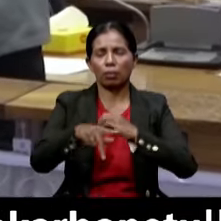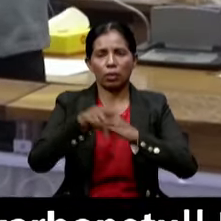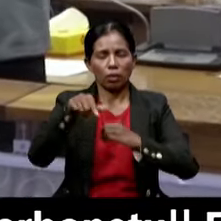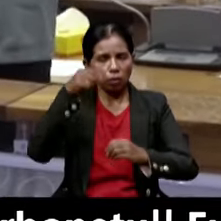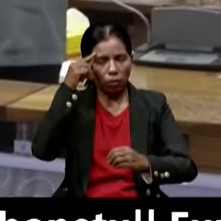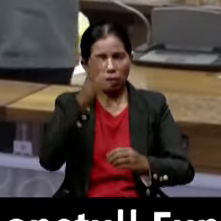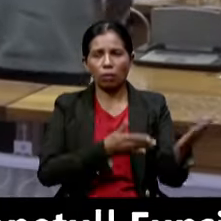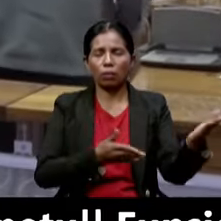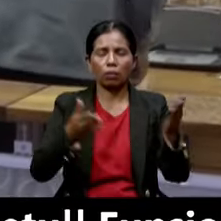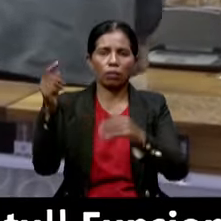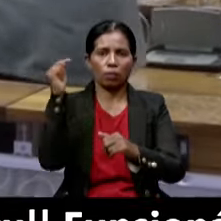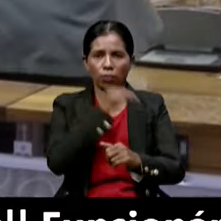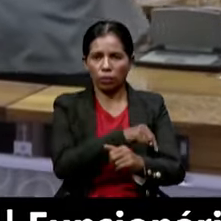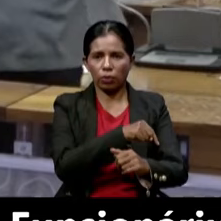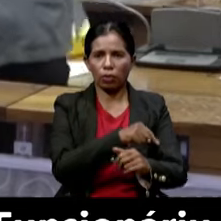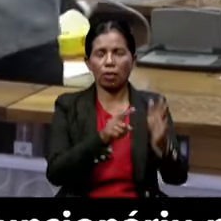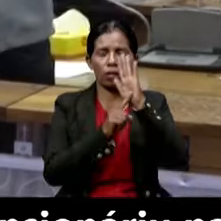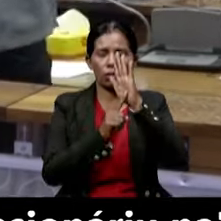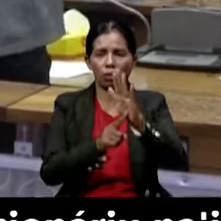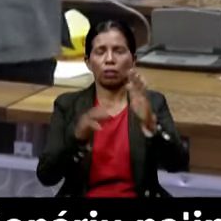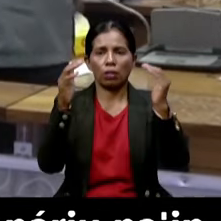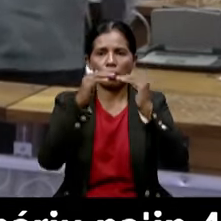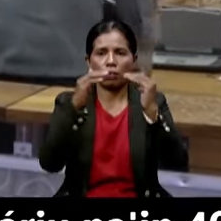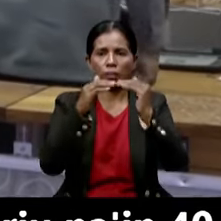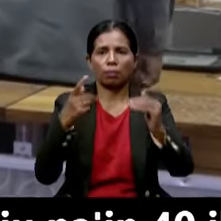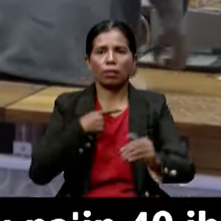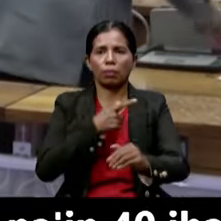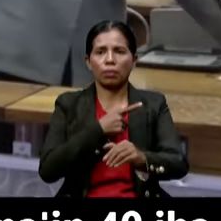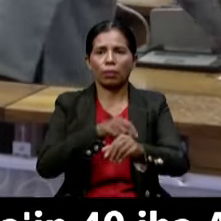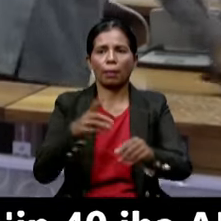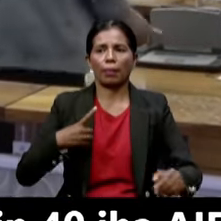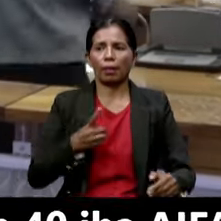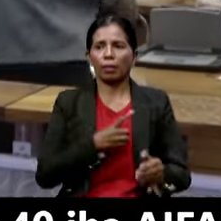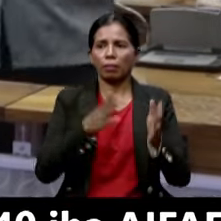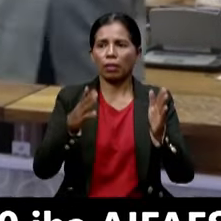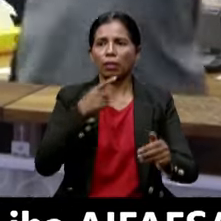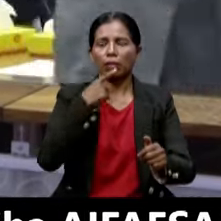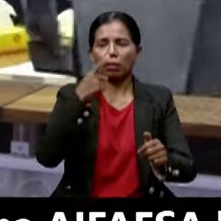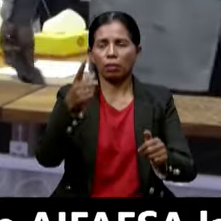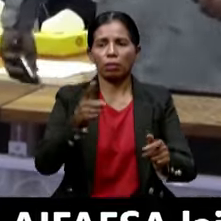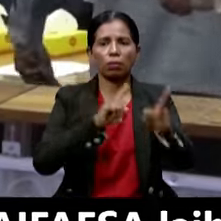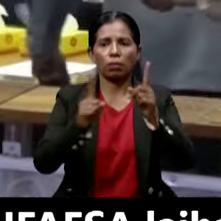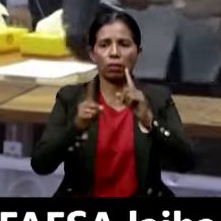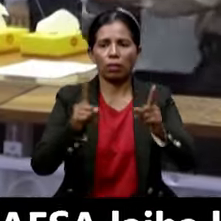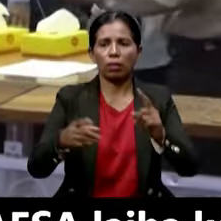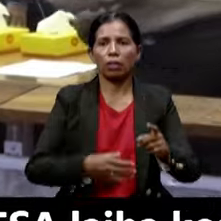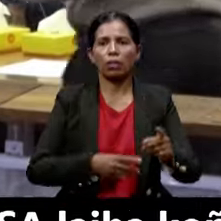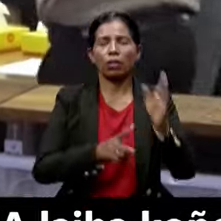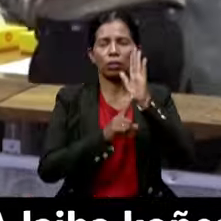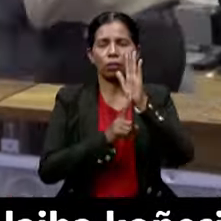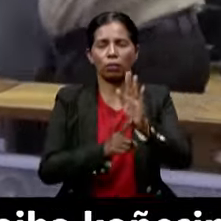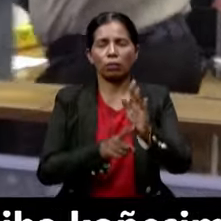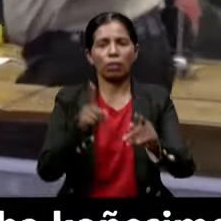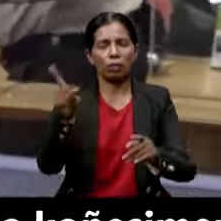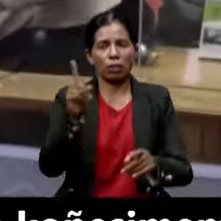governo, Lorilia Falso, Rato e a reunião plenária. O situação ne deputado Cira Haksesuk no Hakiler Malu, onde Rato do Lima